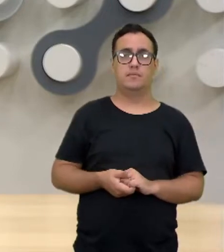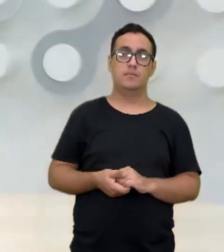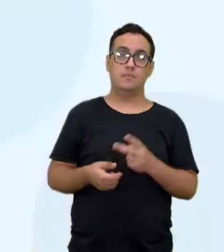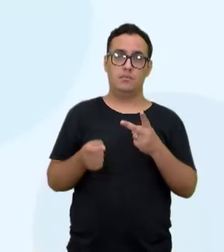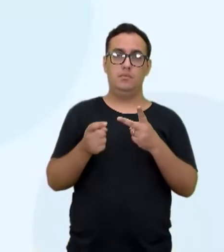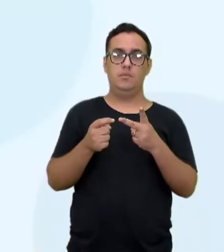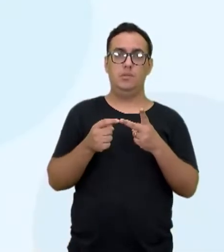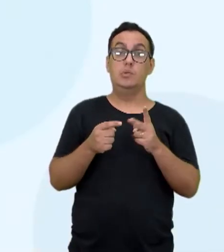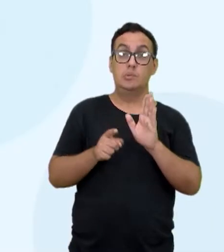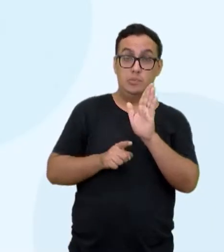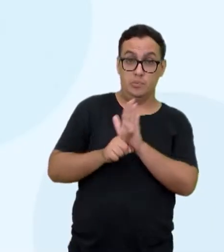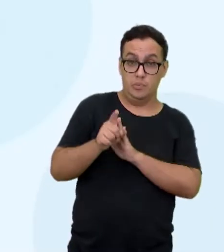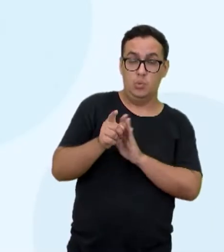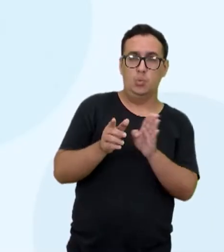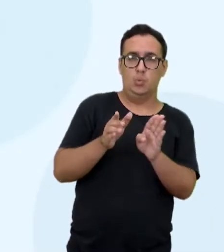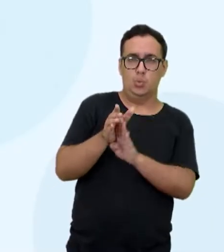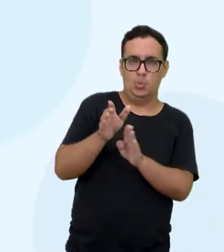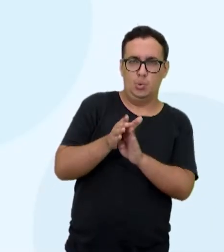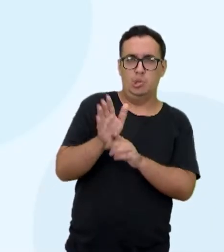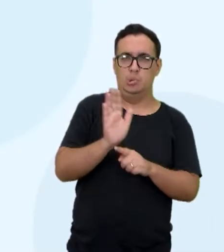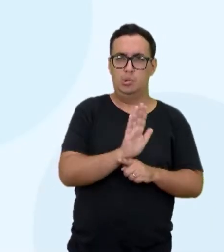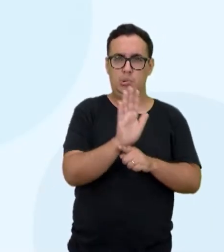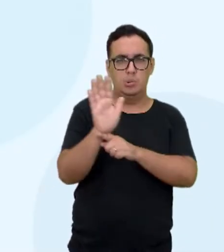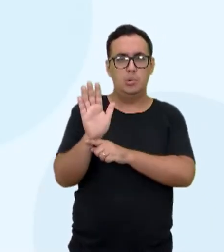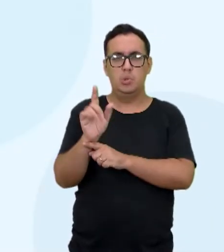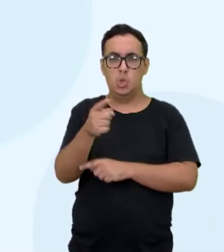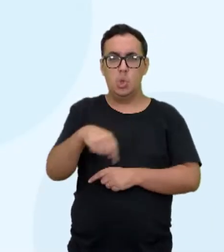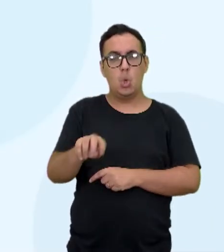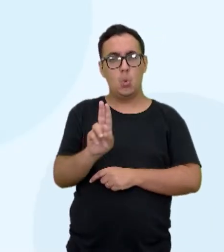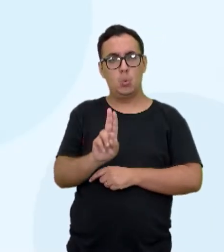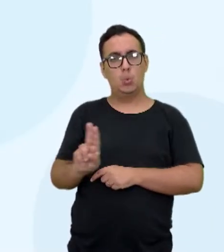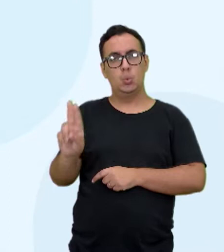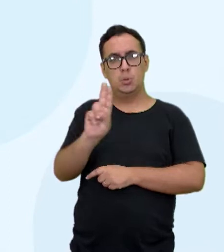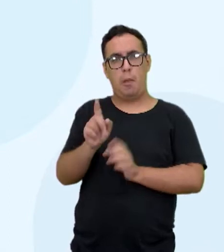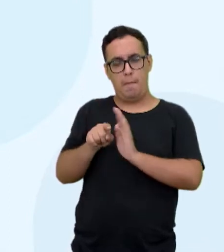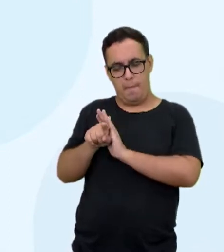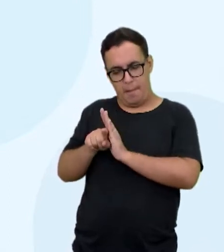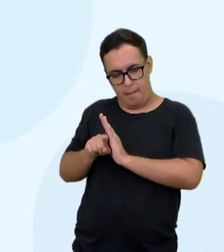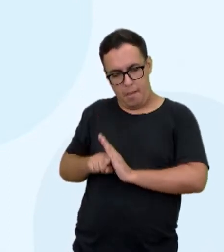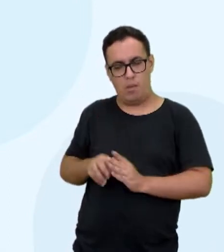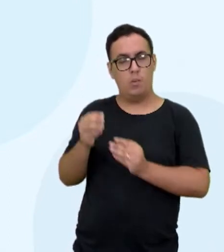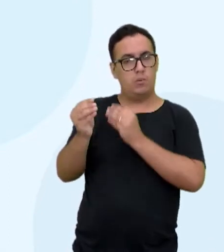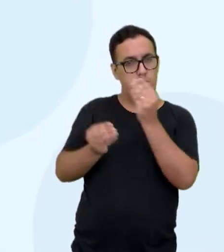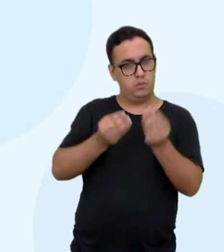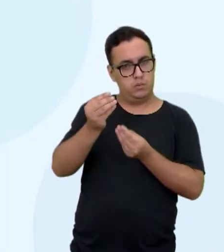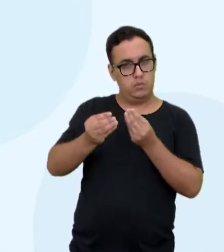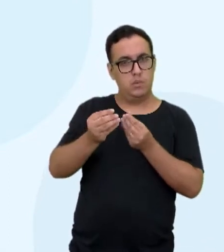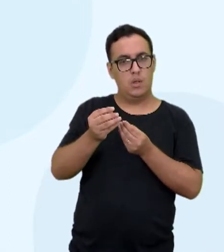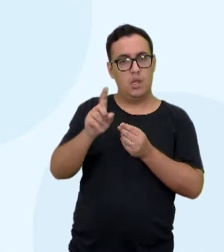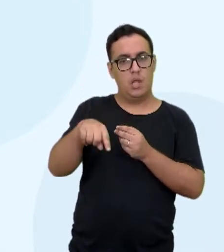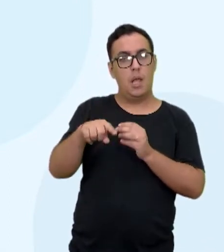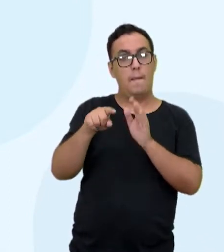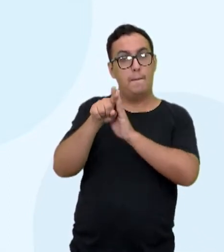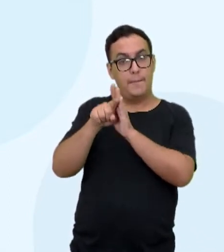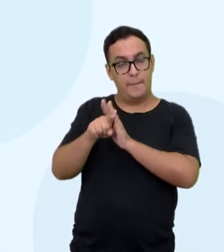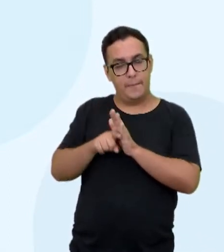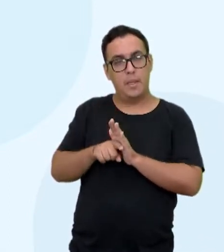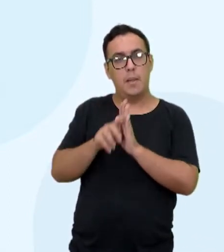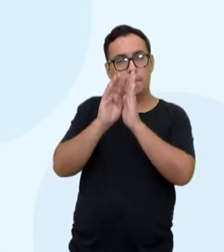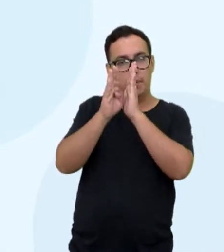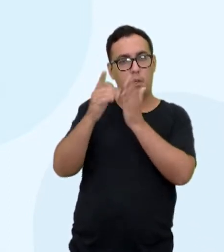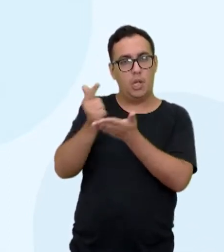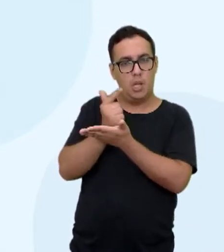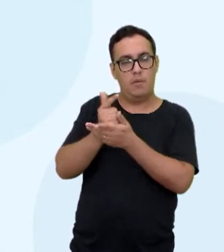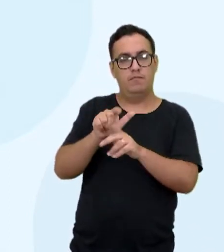segunda pergunta orientadora que a gente usa para fazer a nossa pesquisa acadêmica, que a gente está chamando aqui de pesquisa